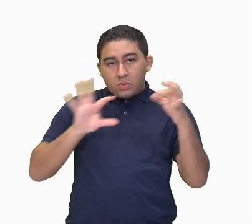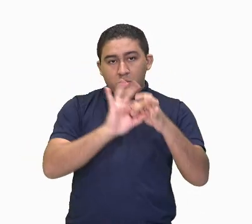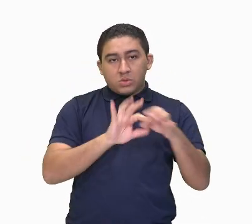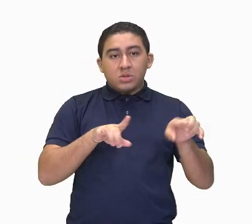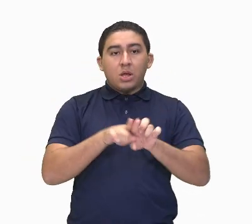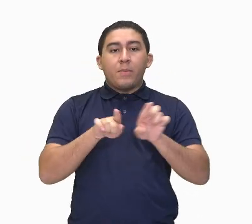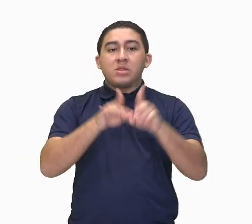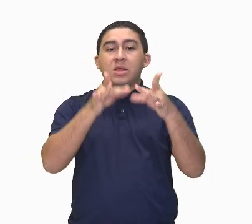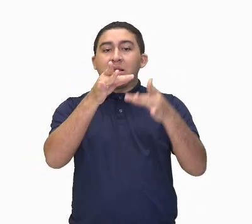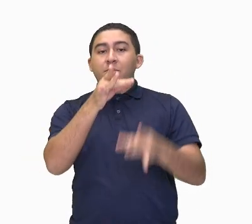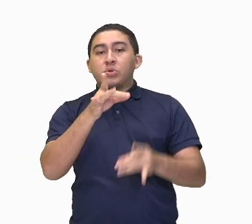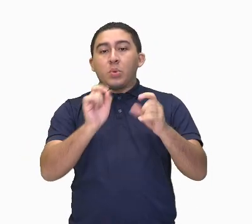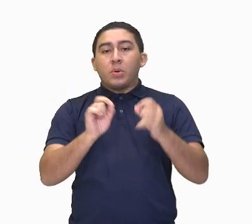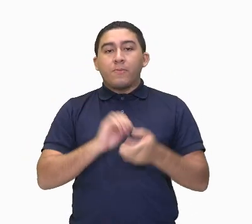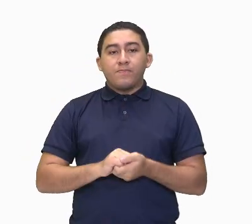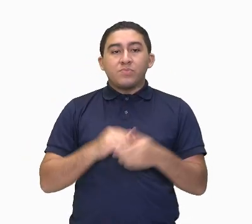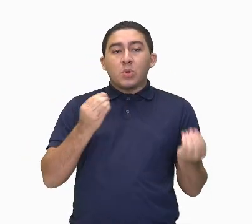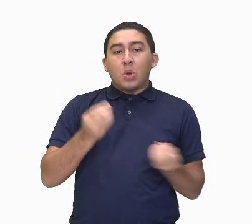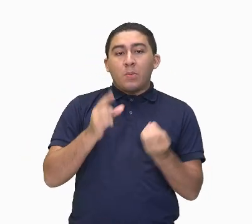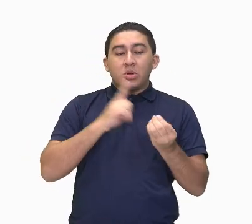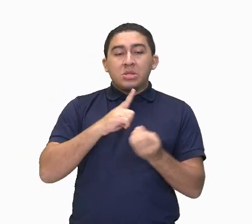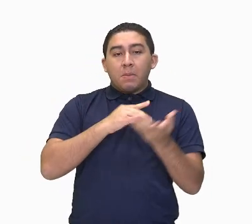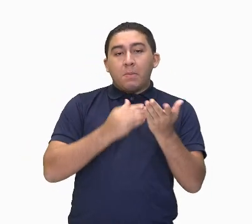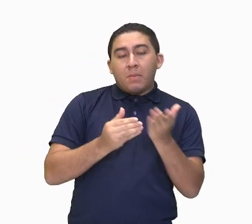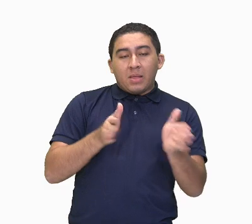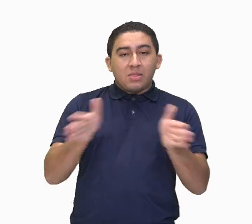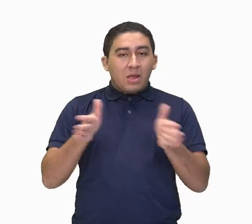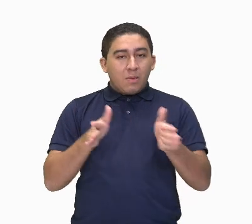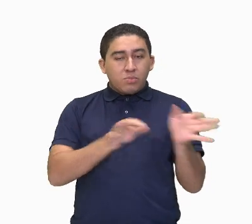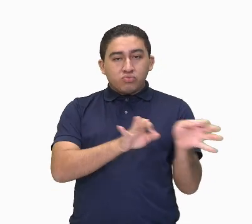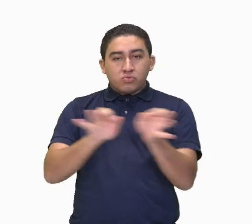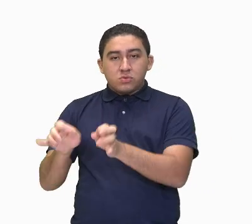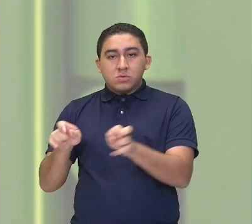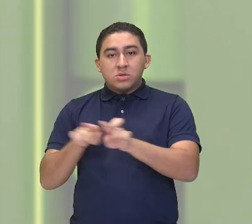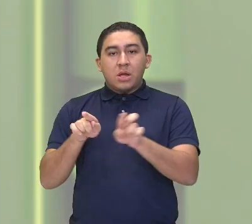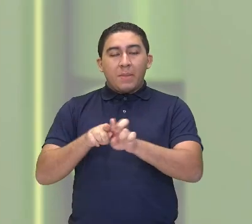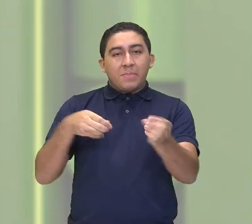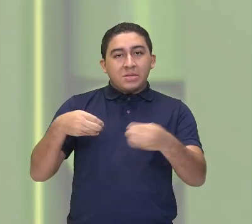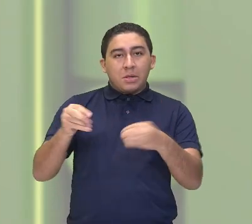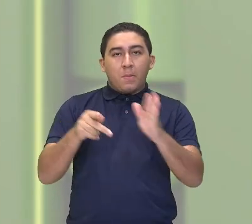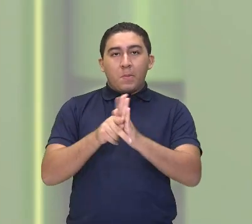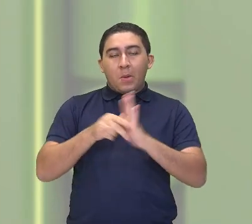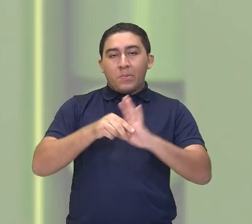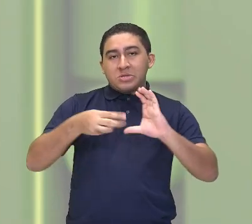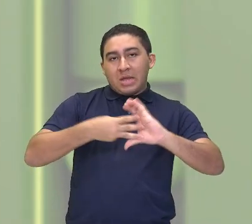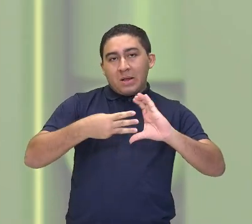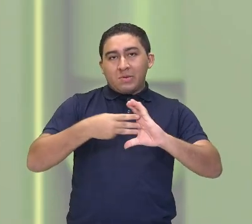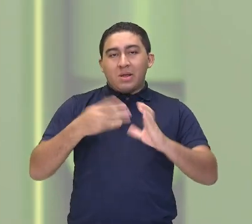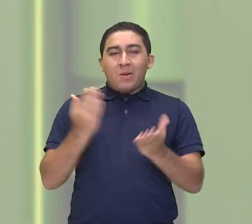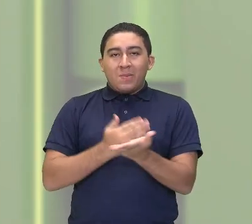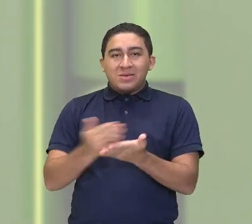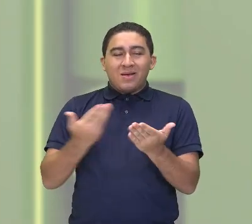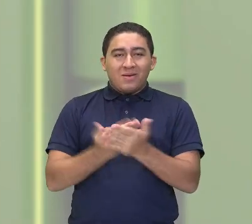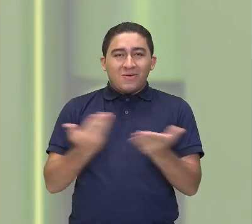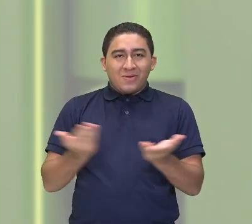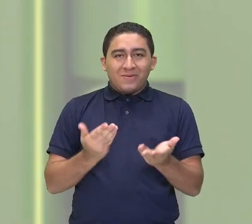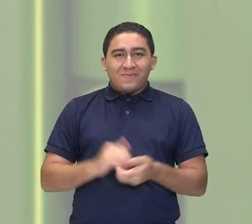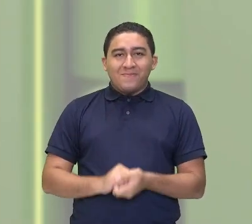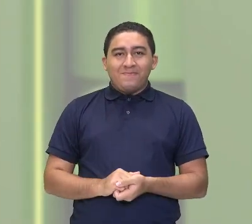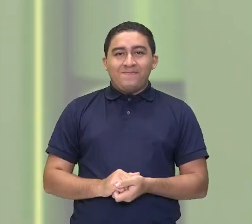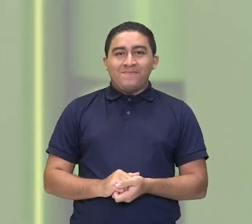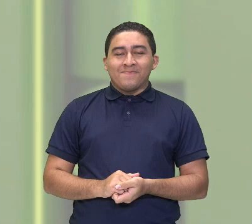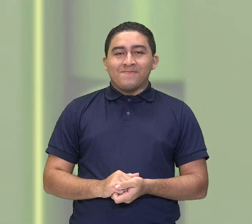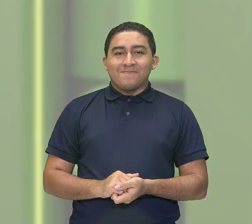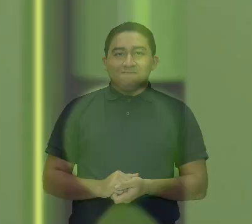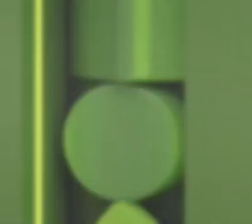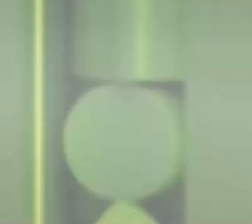no detalhamento, envelhecimento e plasticidade dos neurônios, certo? Então a nossa aula está começando agora, fiquem ligados.